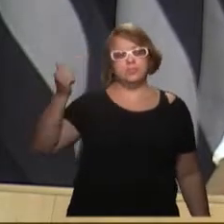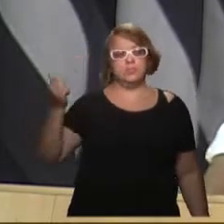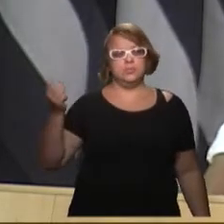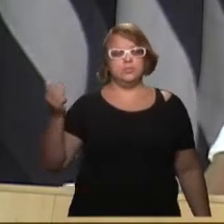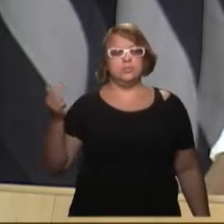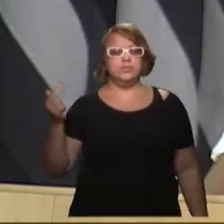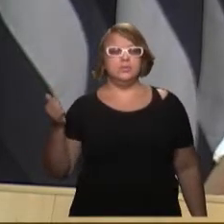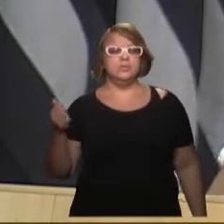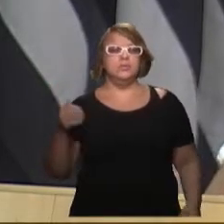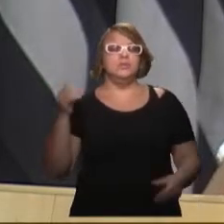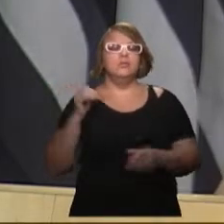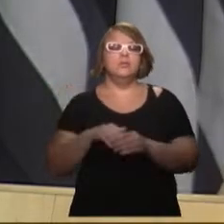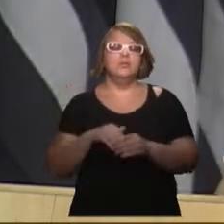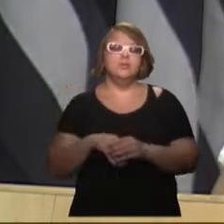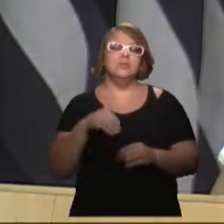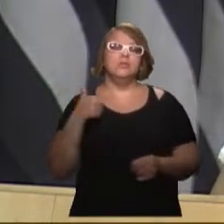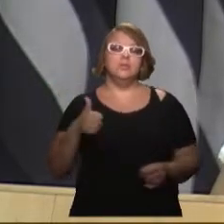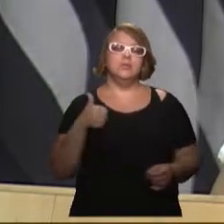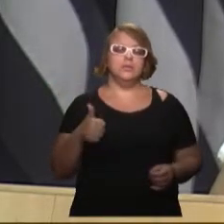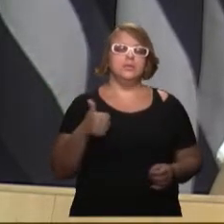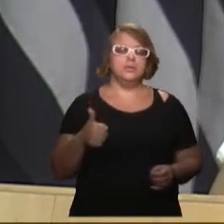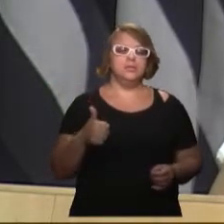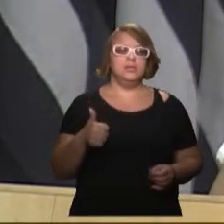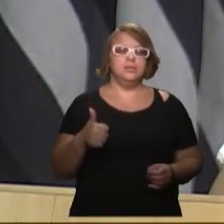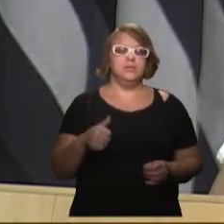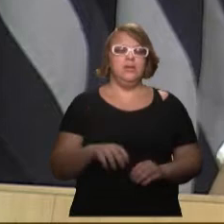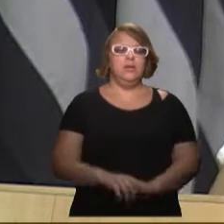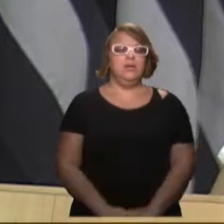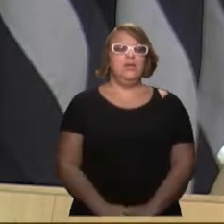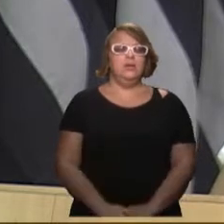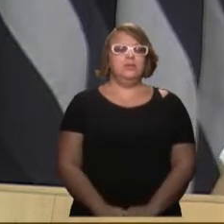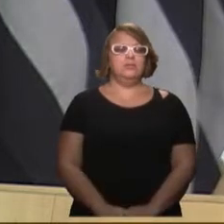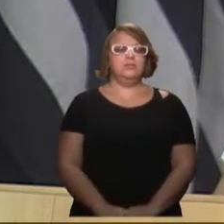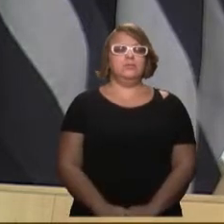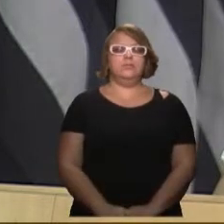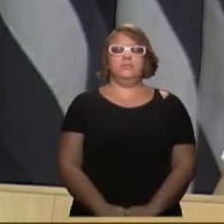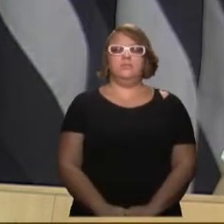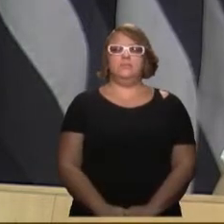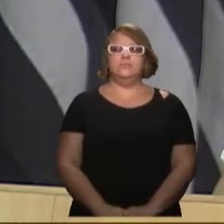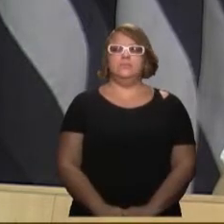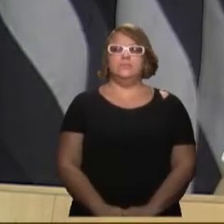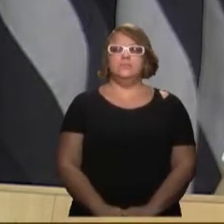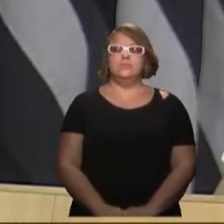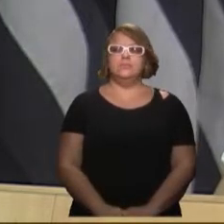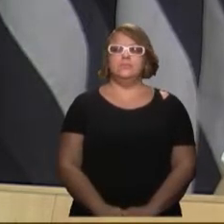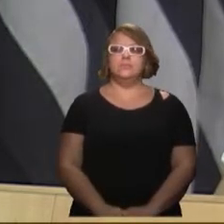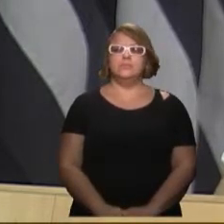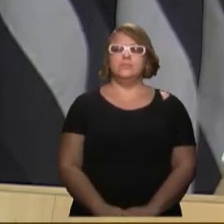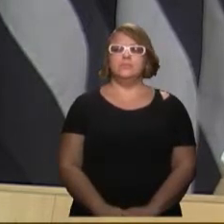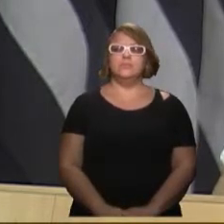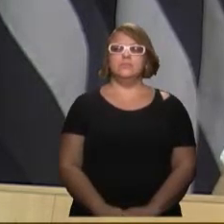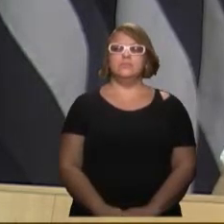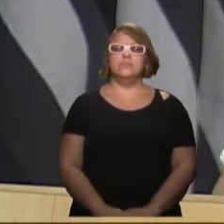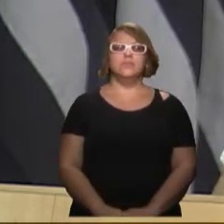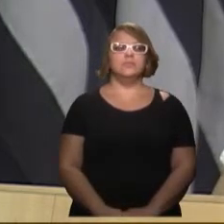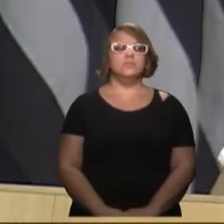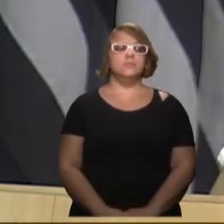sim, tenho os motivos, embora considere também interessante